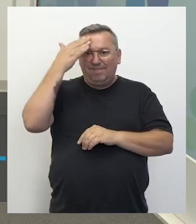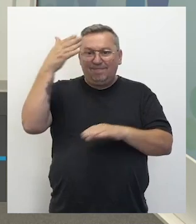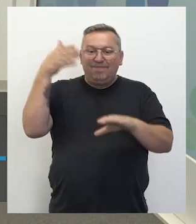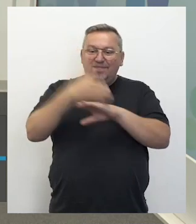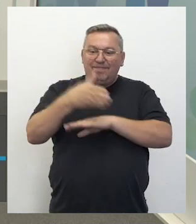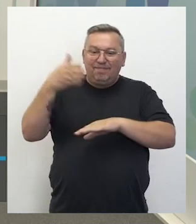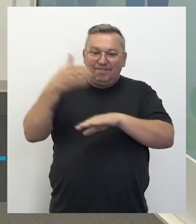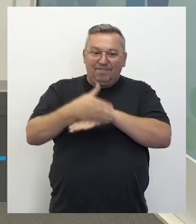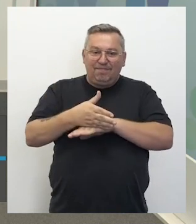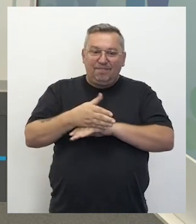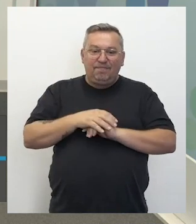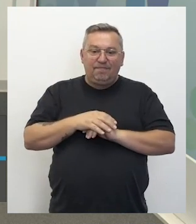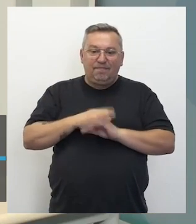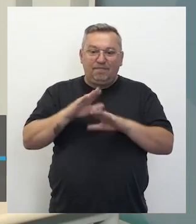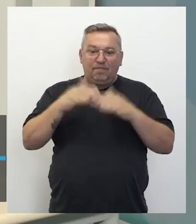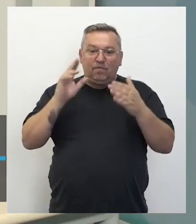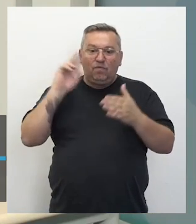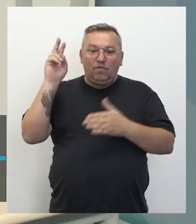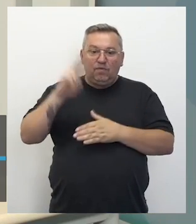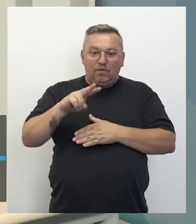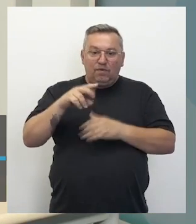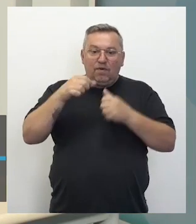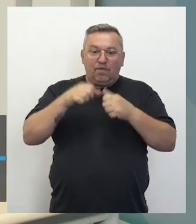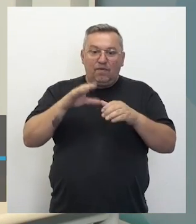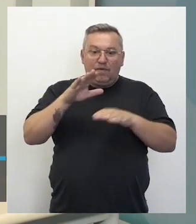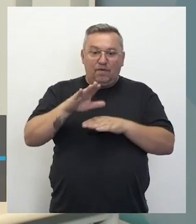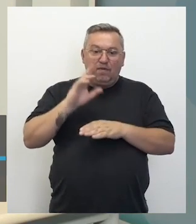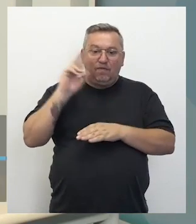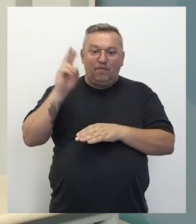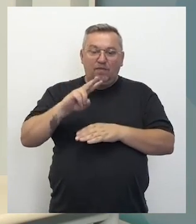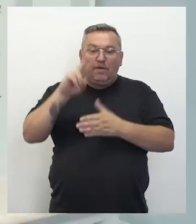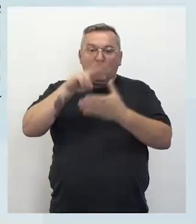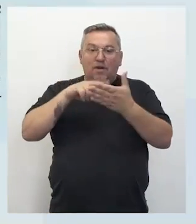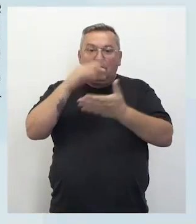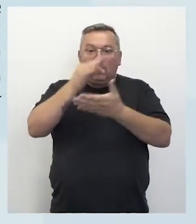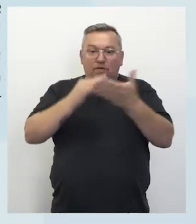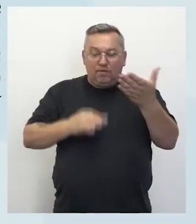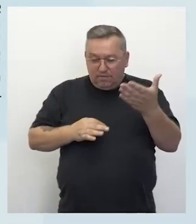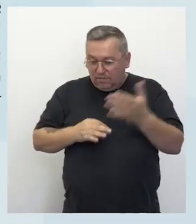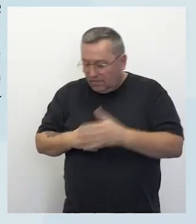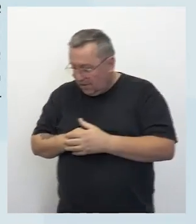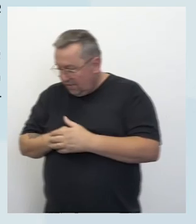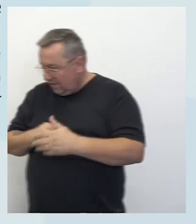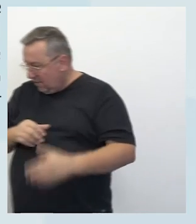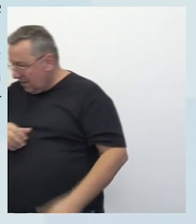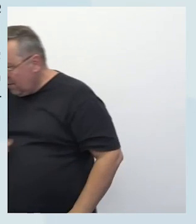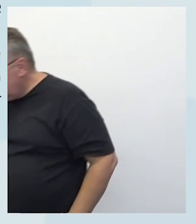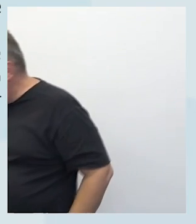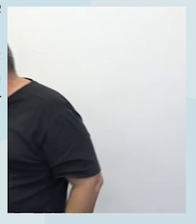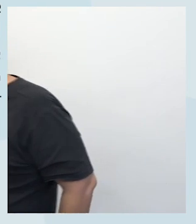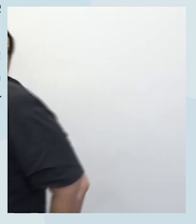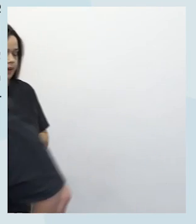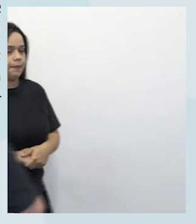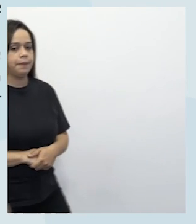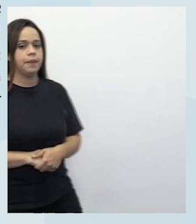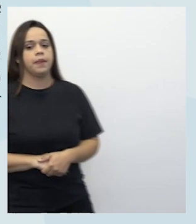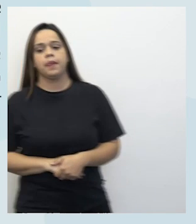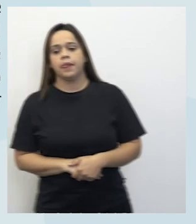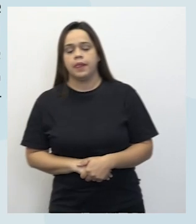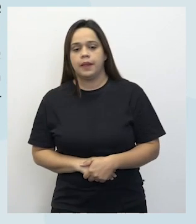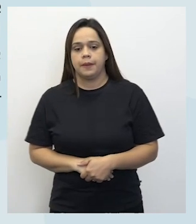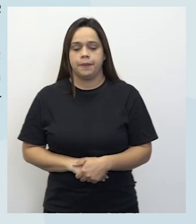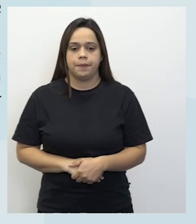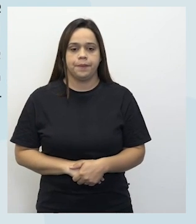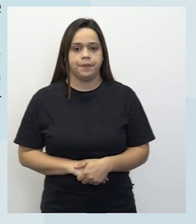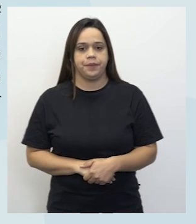obrigada. Aí, enquanto vocês ficam aí, vamos fazer a leitura de um texto rapidinho, só que aí é o seguinte, abre o chat,